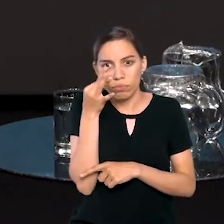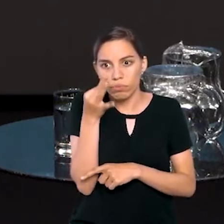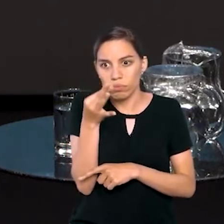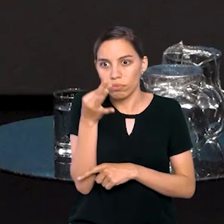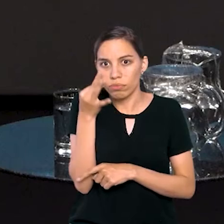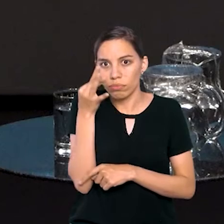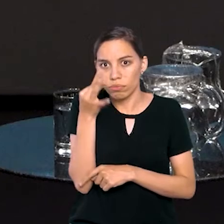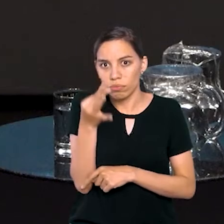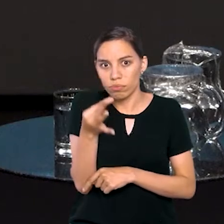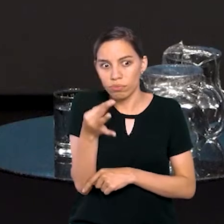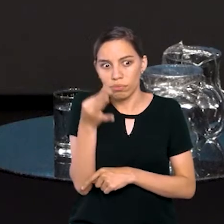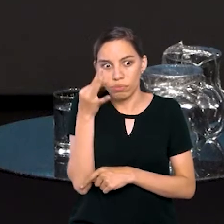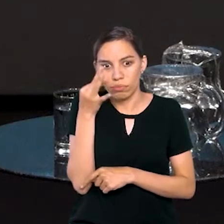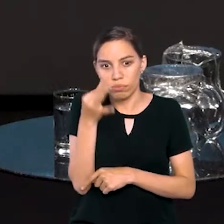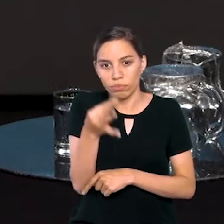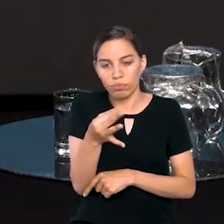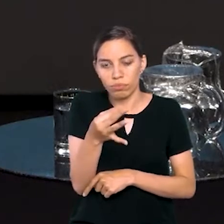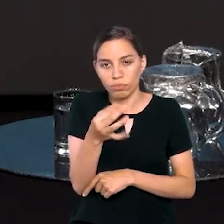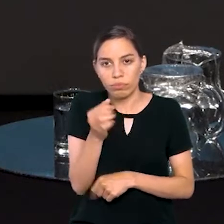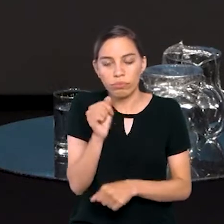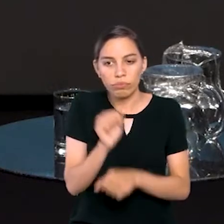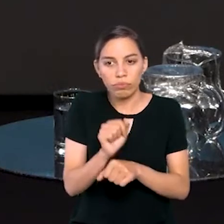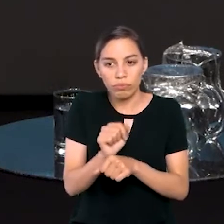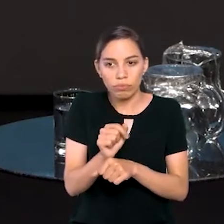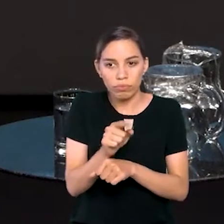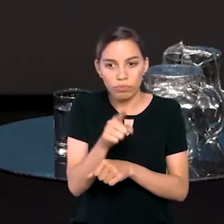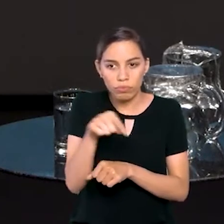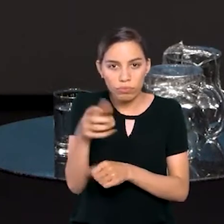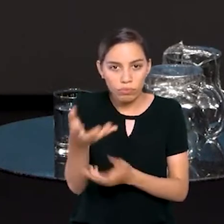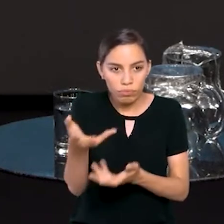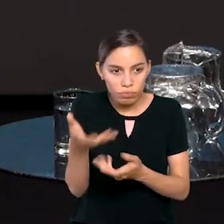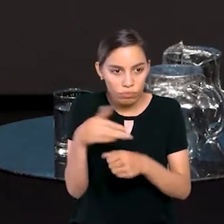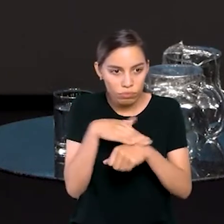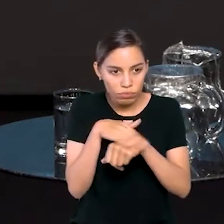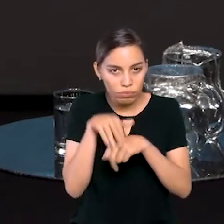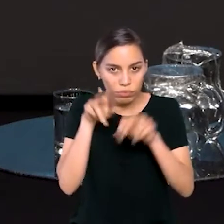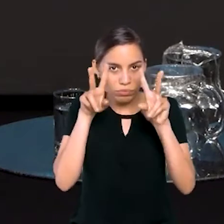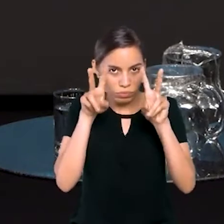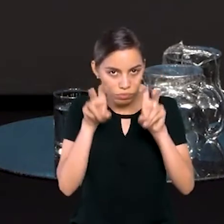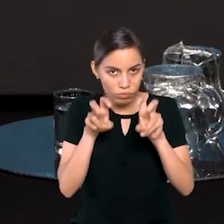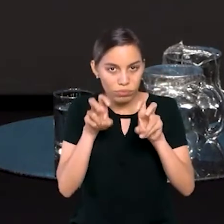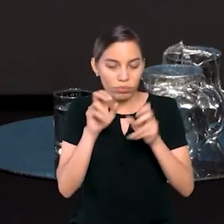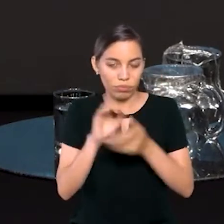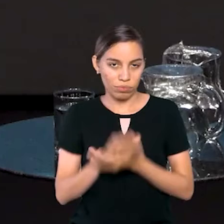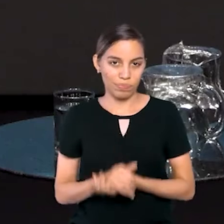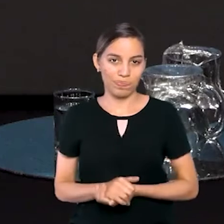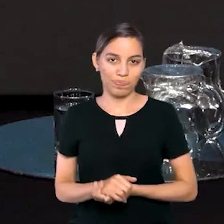atenciosamente, e eu espero que vocês queiram conversar sobre isso.